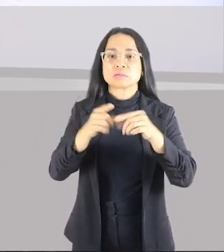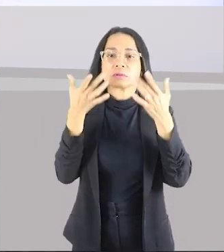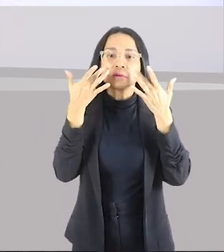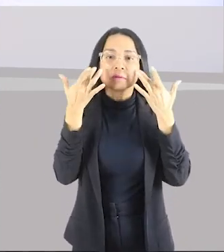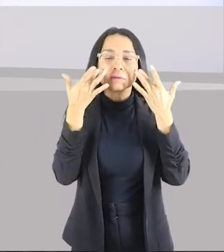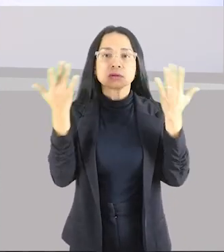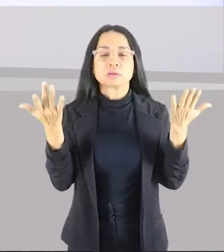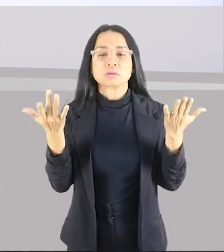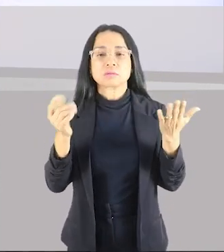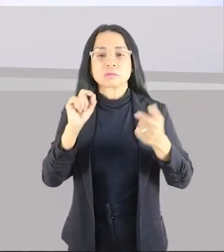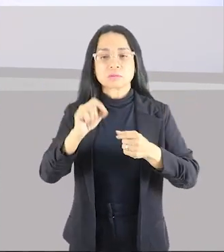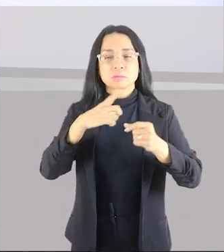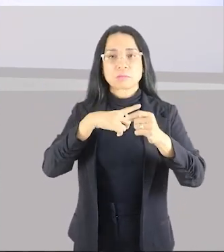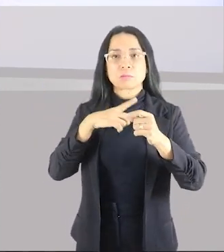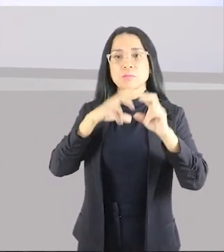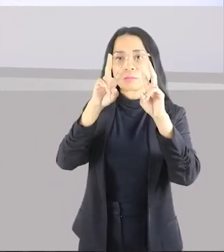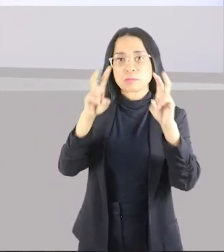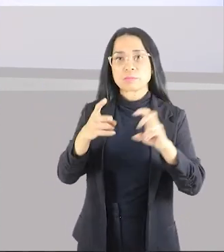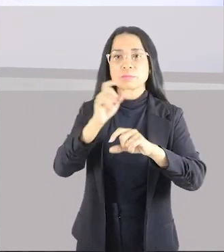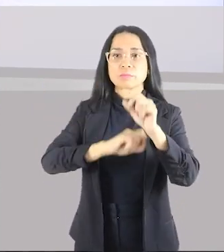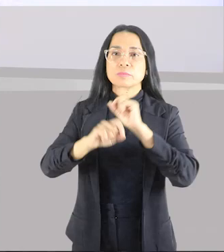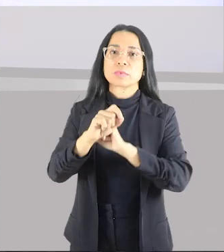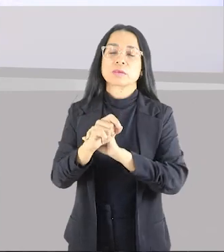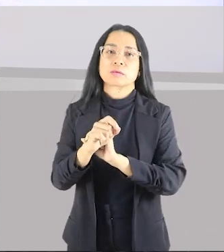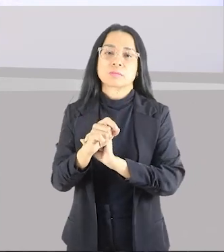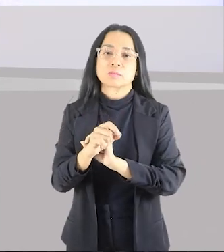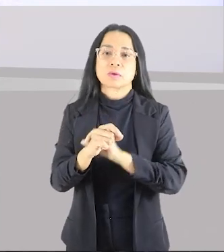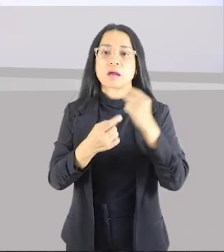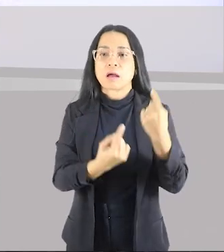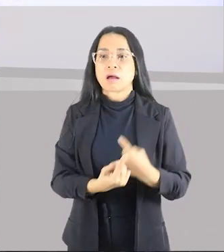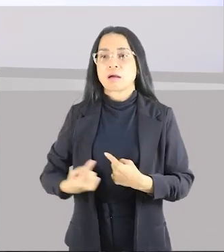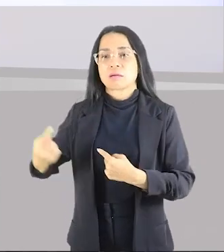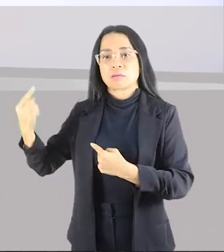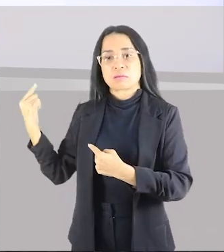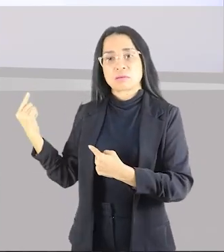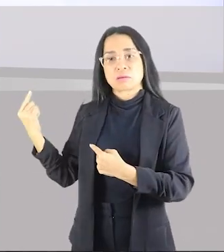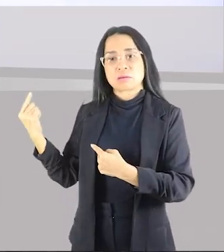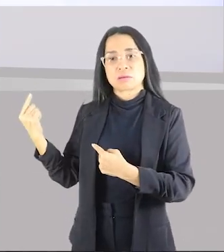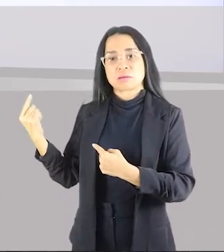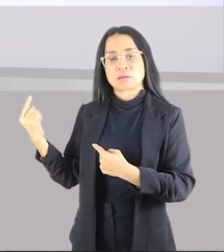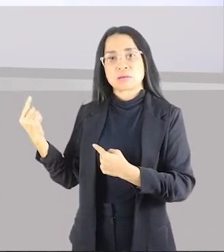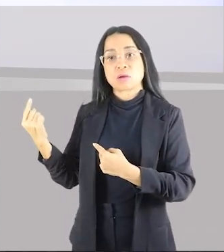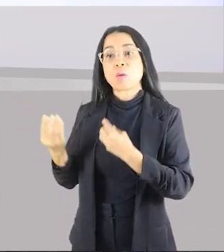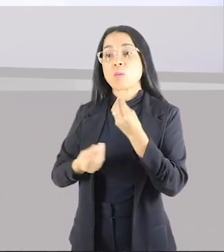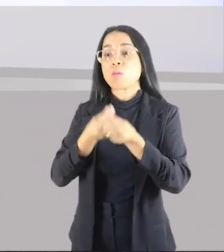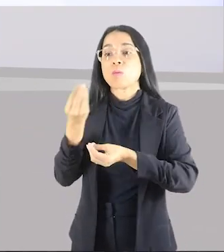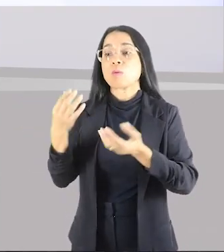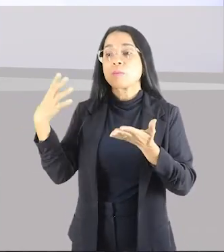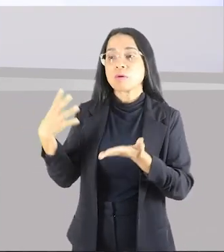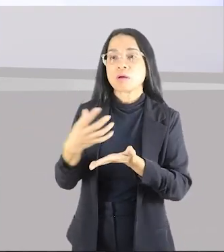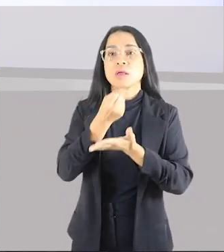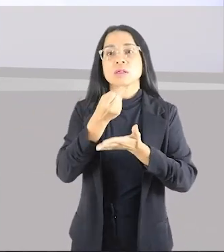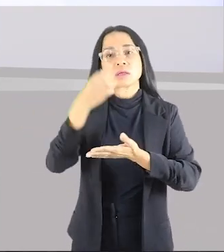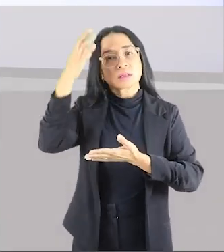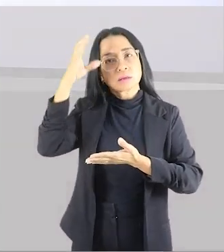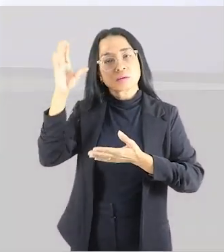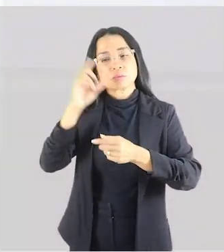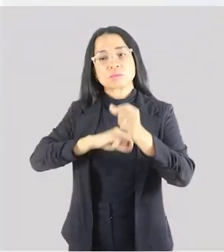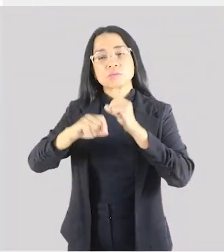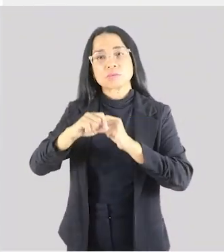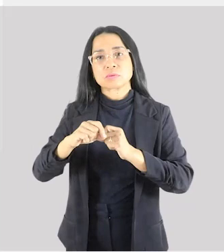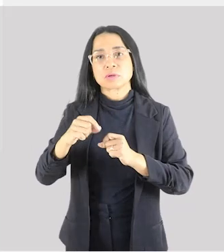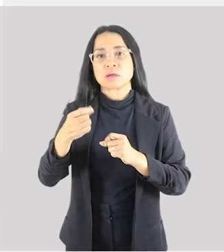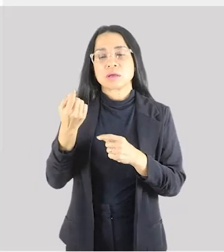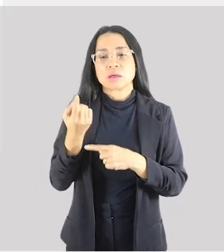E aqui, quando o tema trata para nós sobre como resgatar a cultura, é interessante que a gente pense que existem